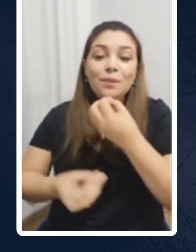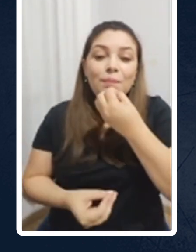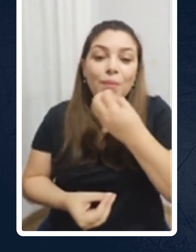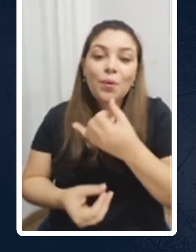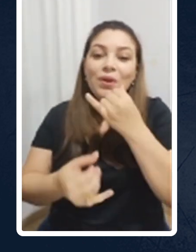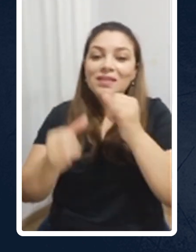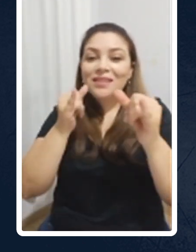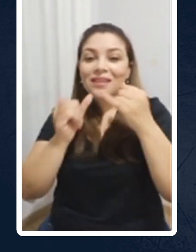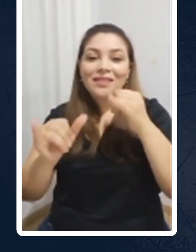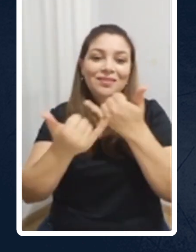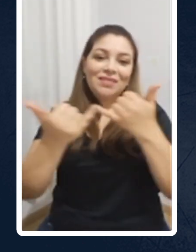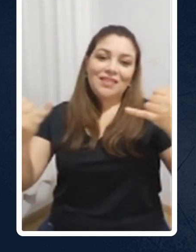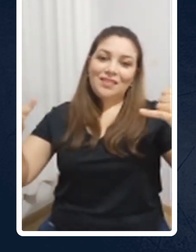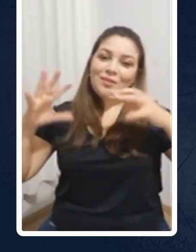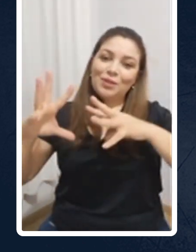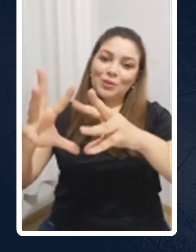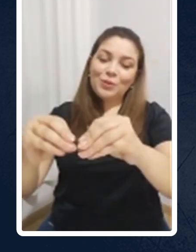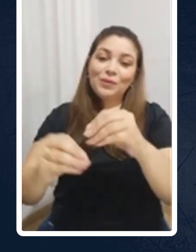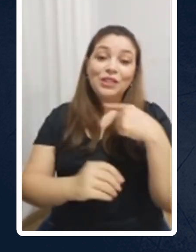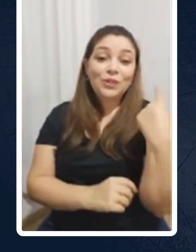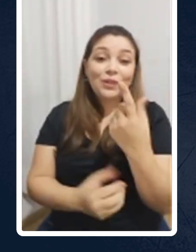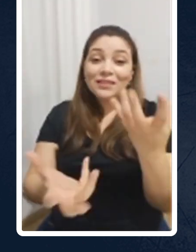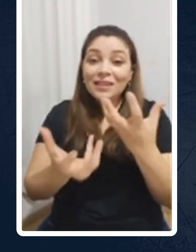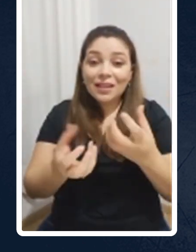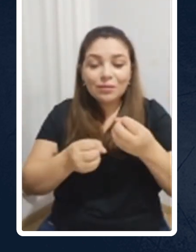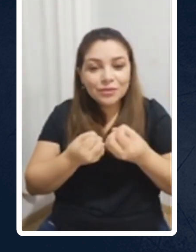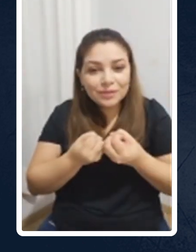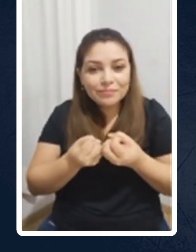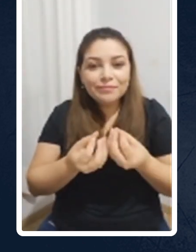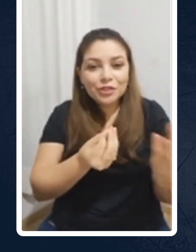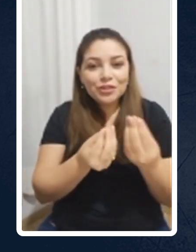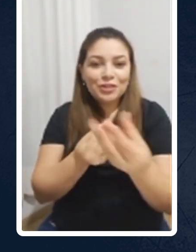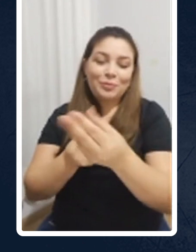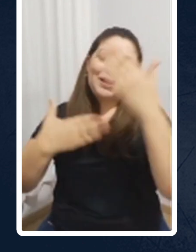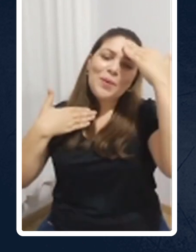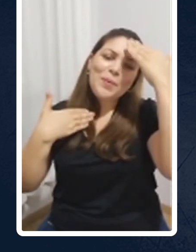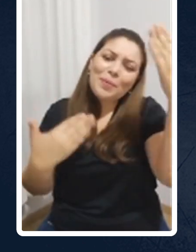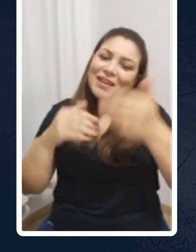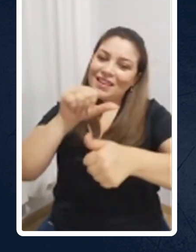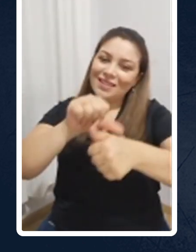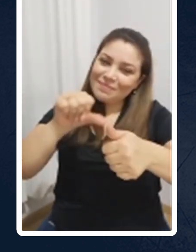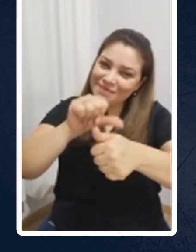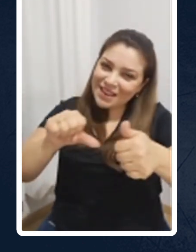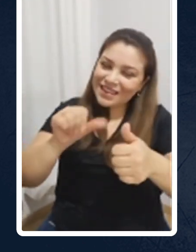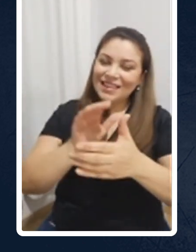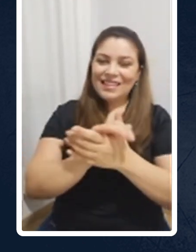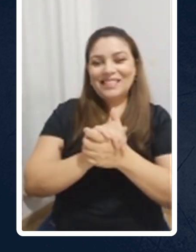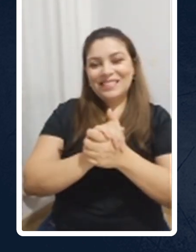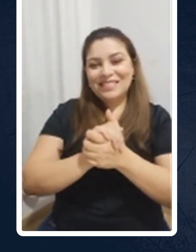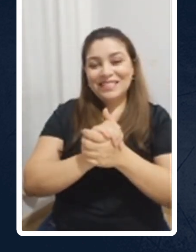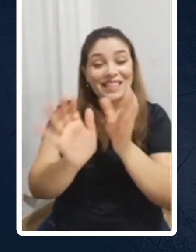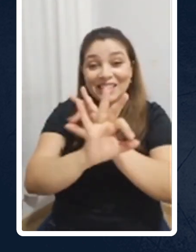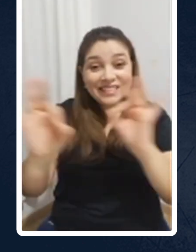nós buscamos semear aqui nesses minutos. Obrigada, Paty, pela